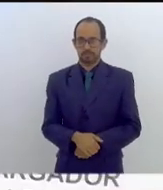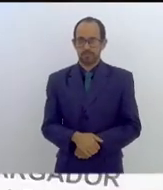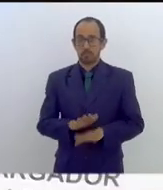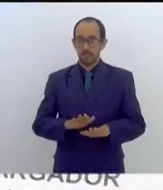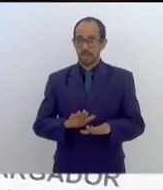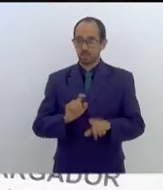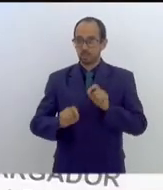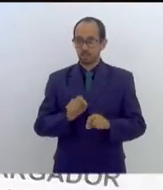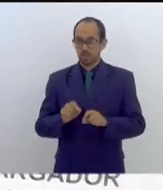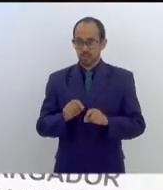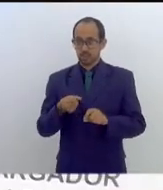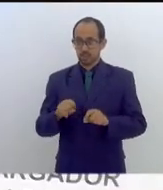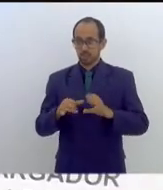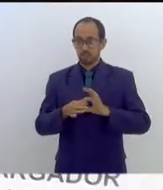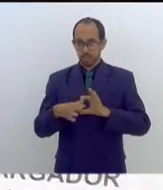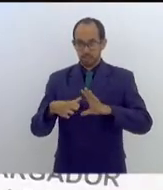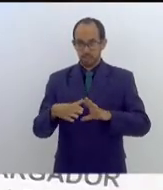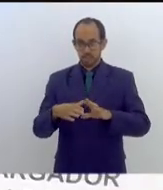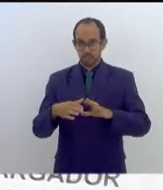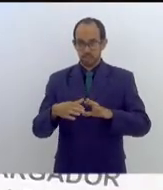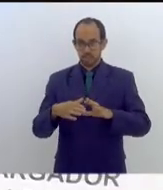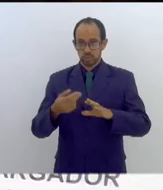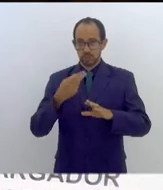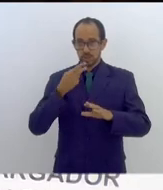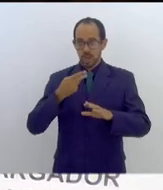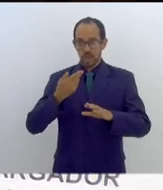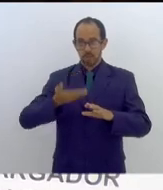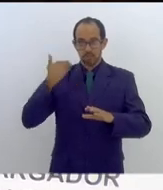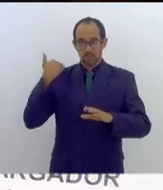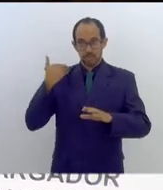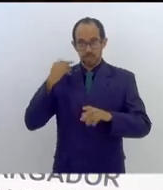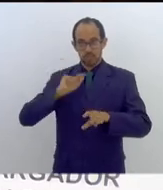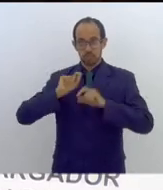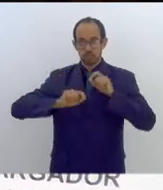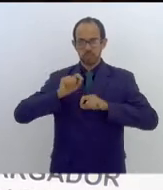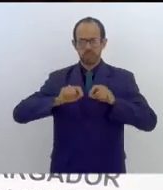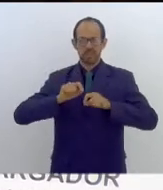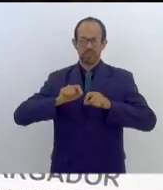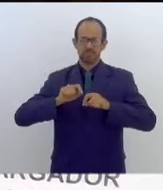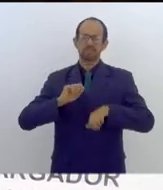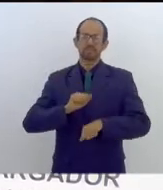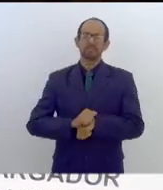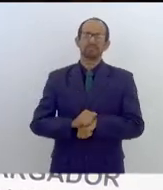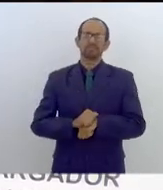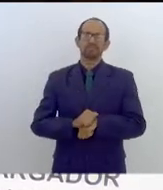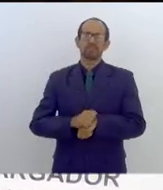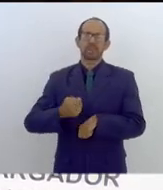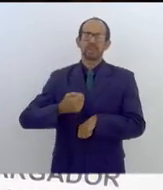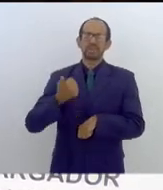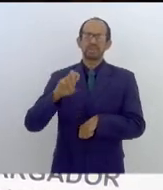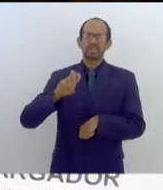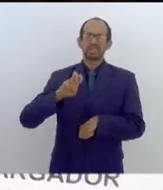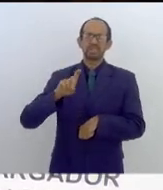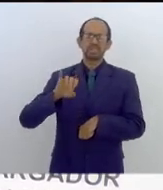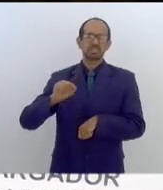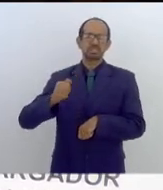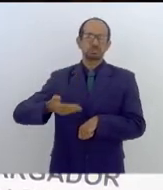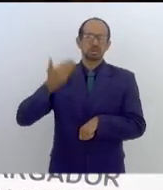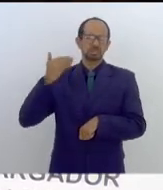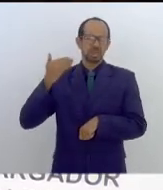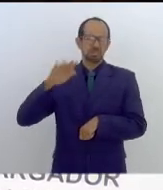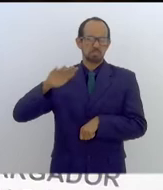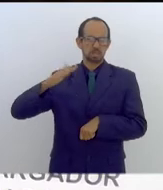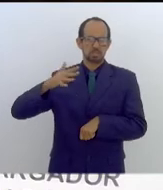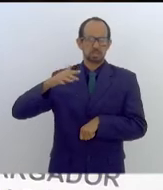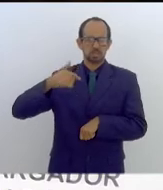se me permite uma diggressão meu Presidente é a 15 dias atrás será Me fale a memória ou quase